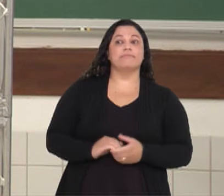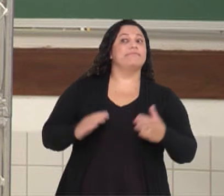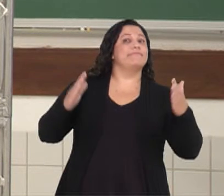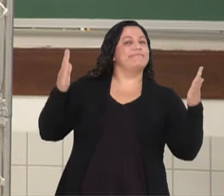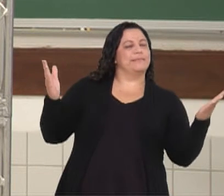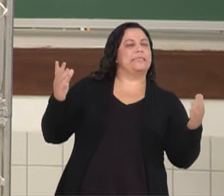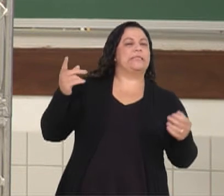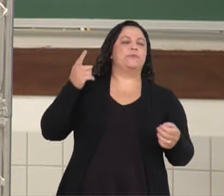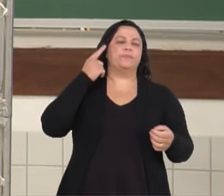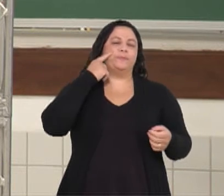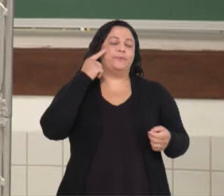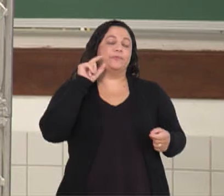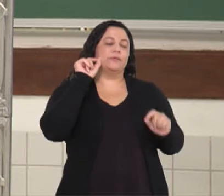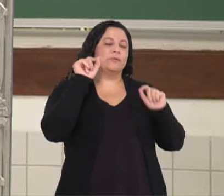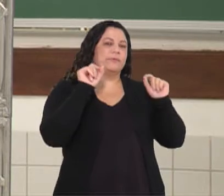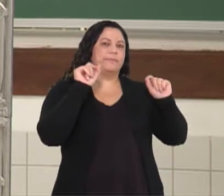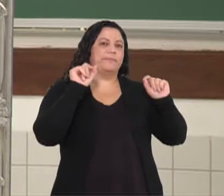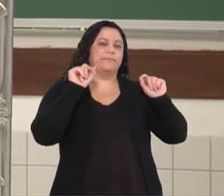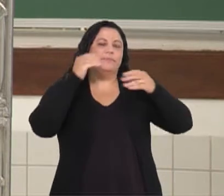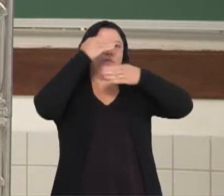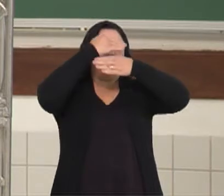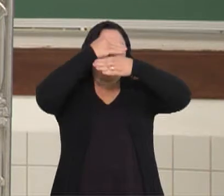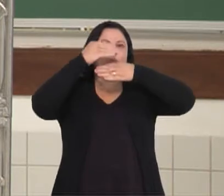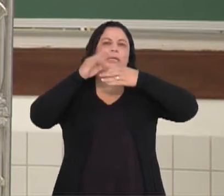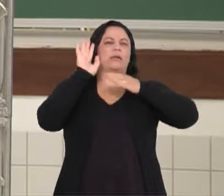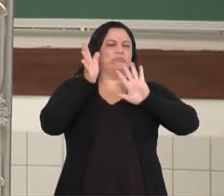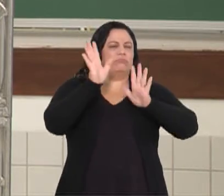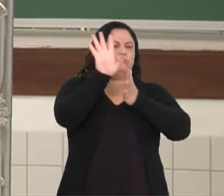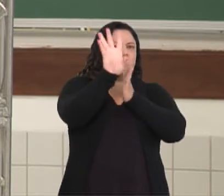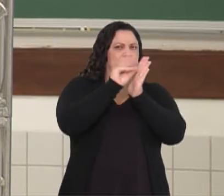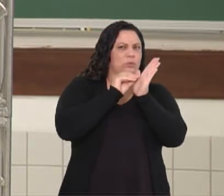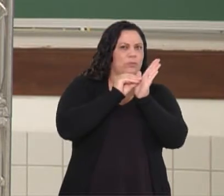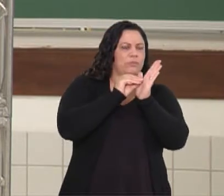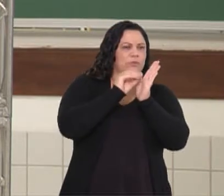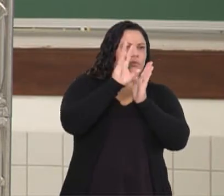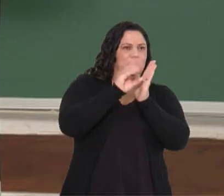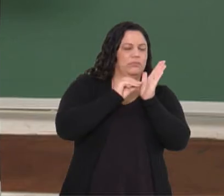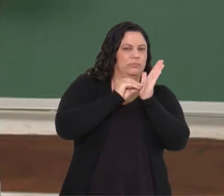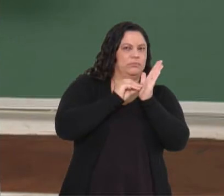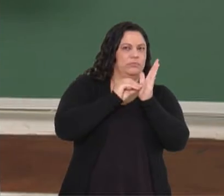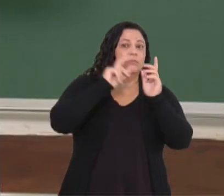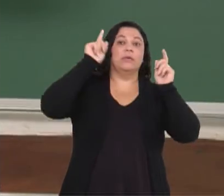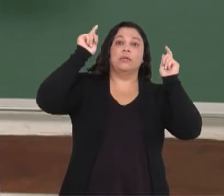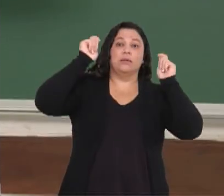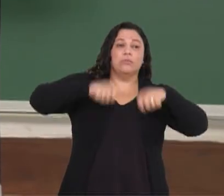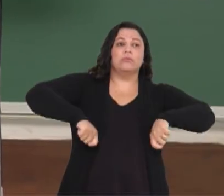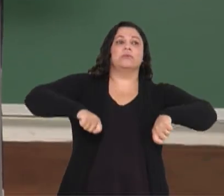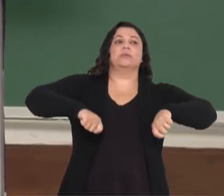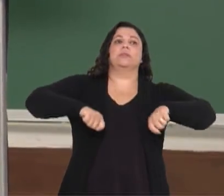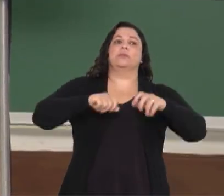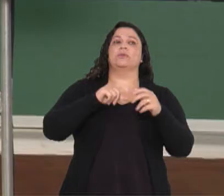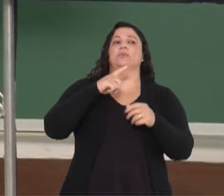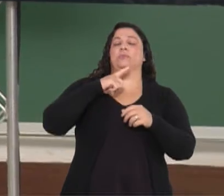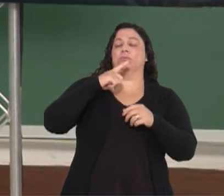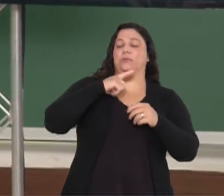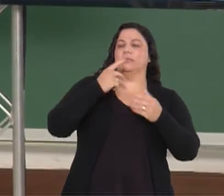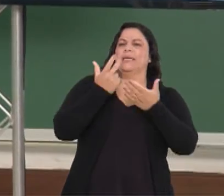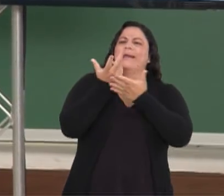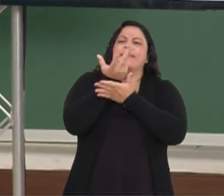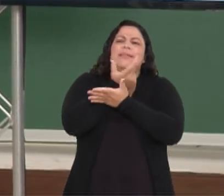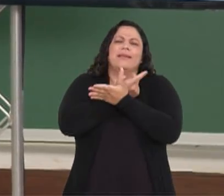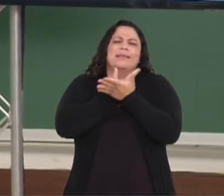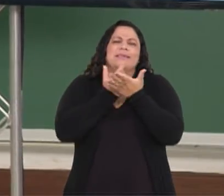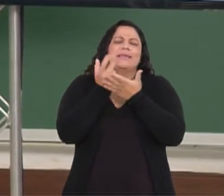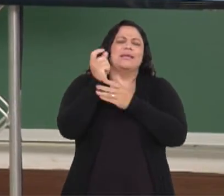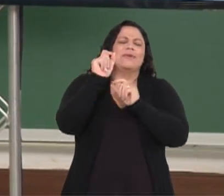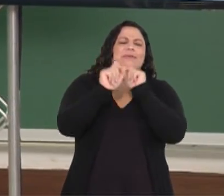Então vamos lá, esse primeiro slide você já copiou. Então, esse método consiste em desenhar a estrutura, segmento horizontal